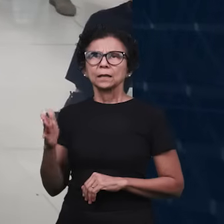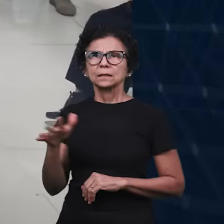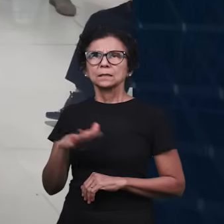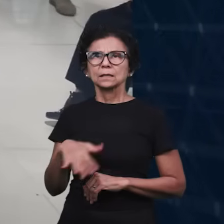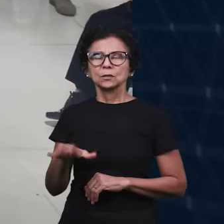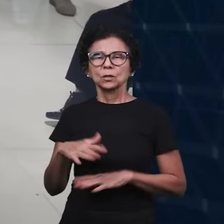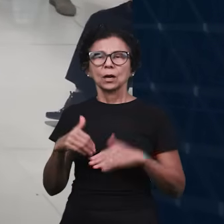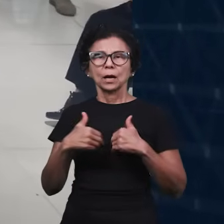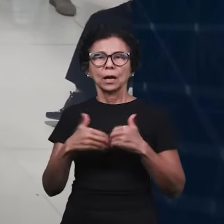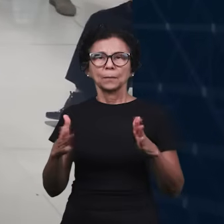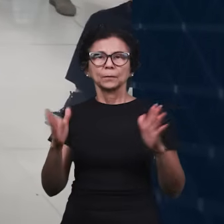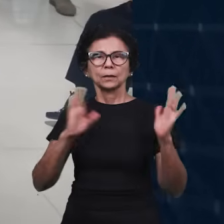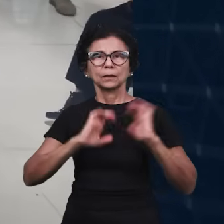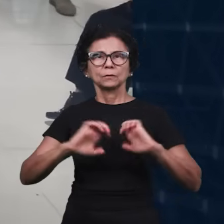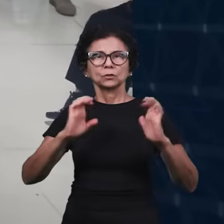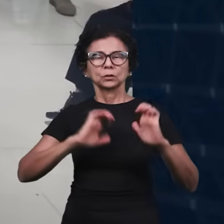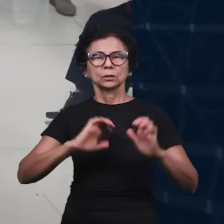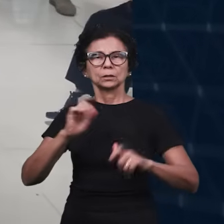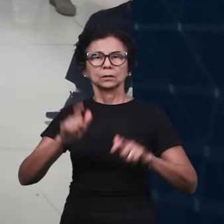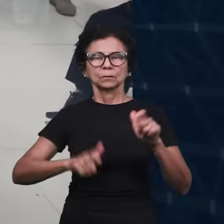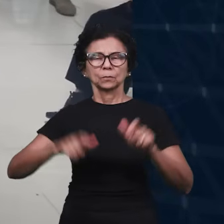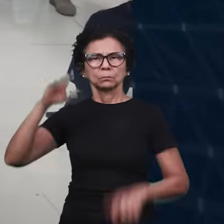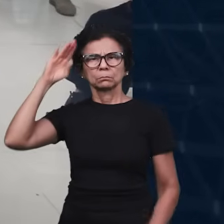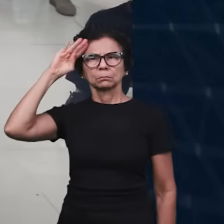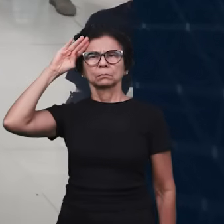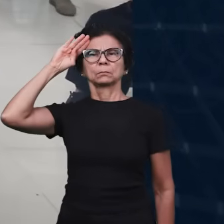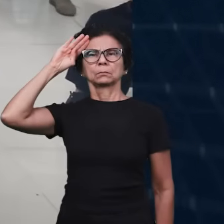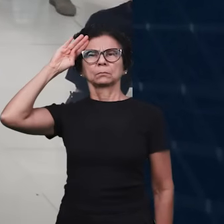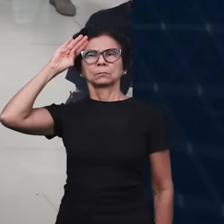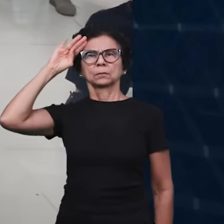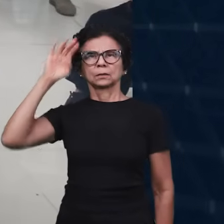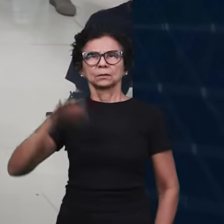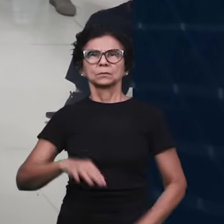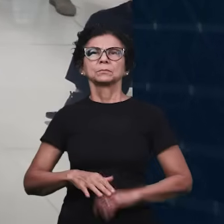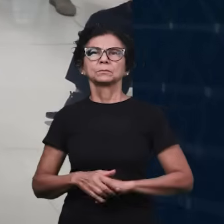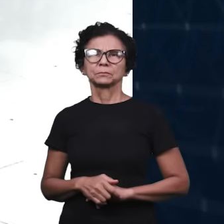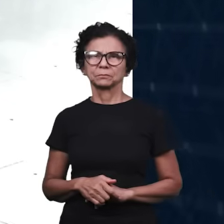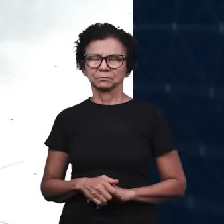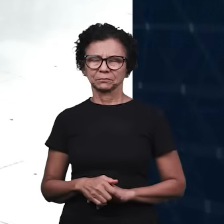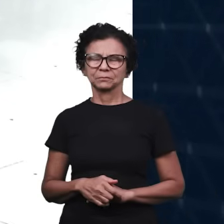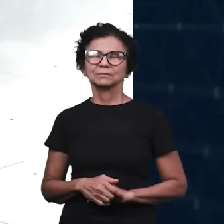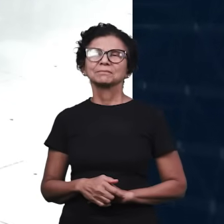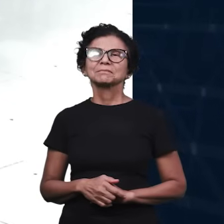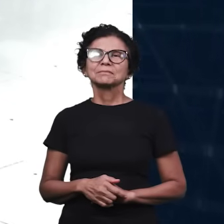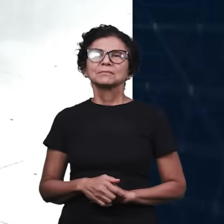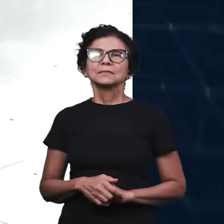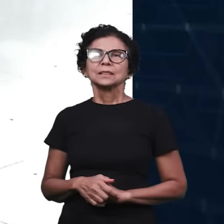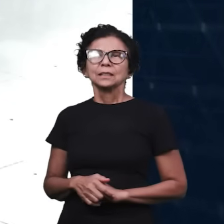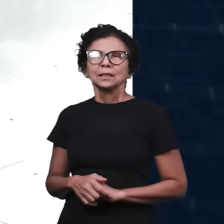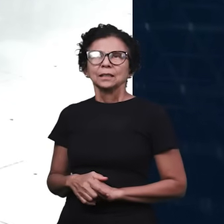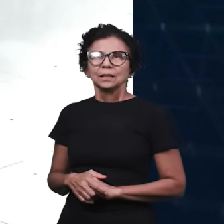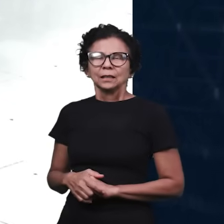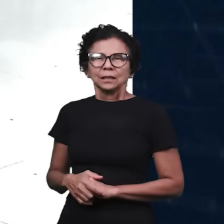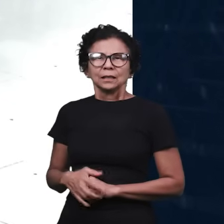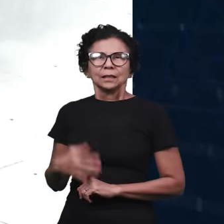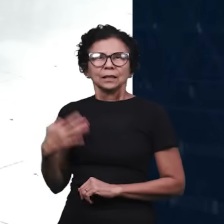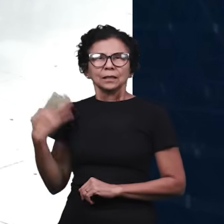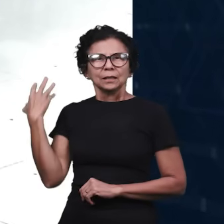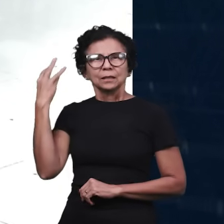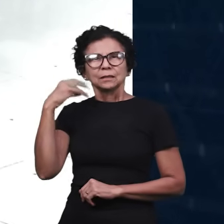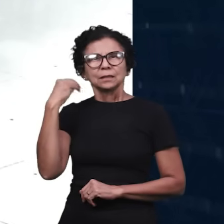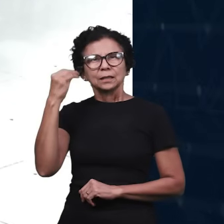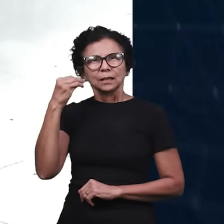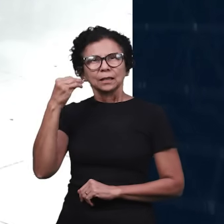realização de um culto de evangelização aos soldados do Batalhão Colorados da Bolívia, um histórico regimento